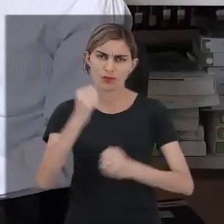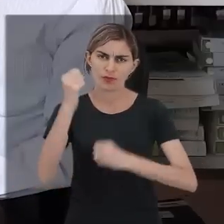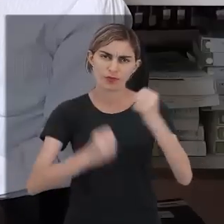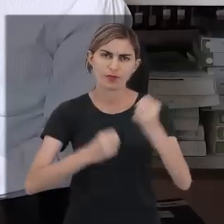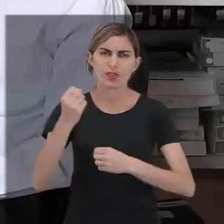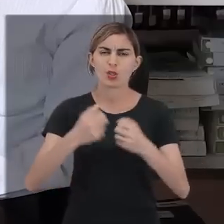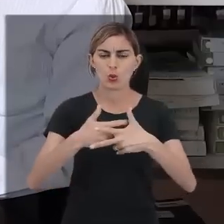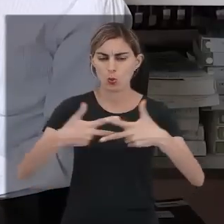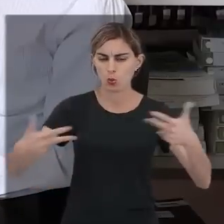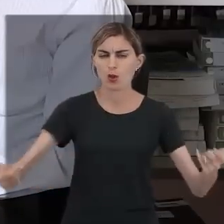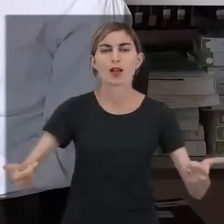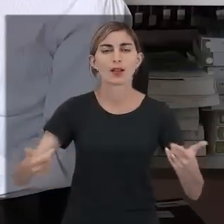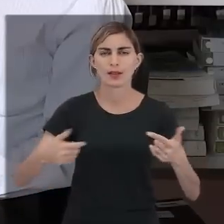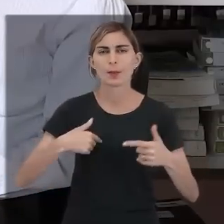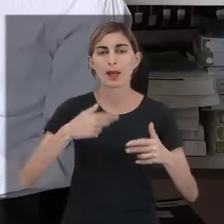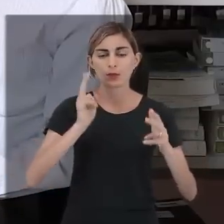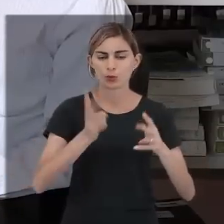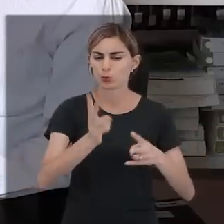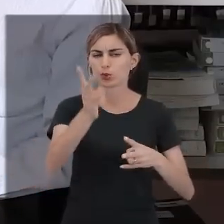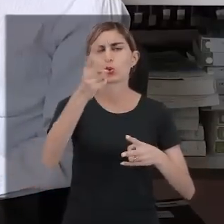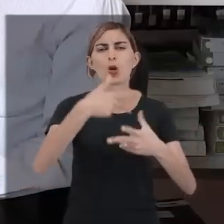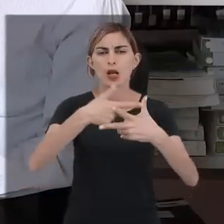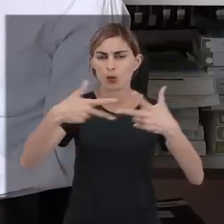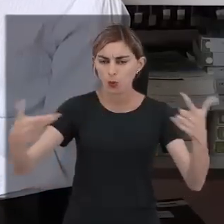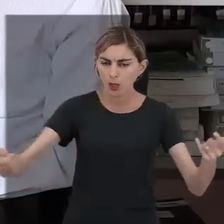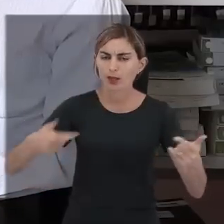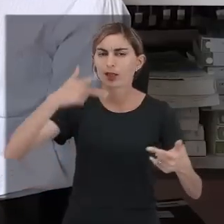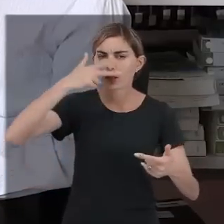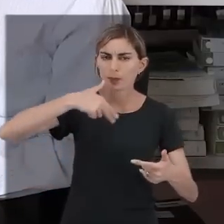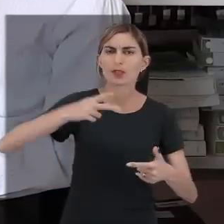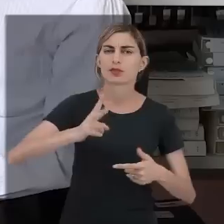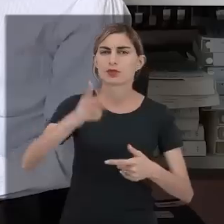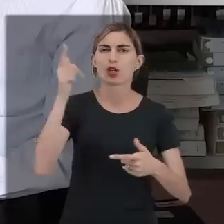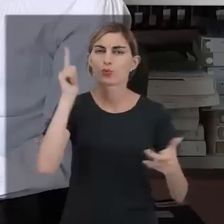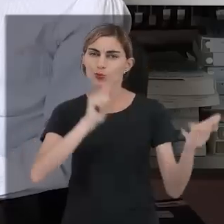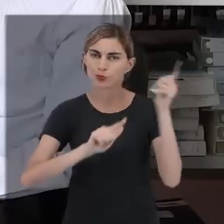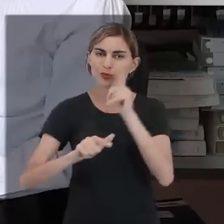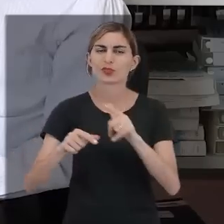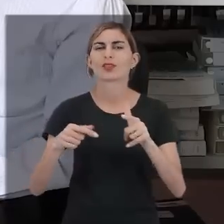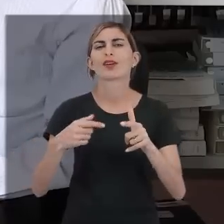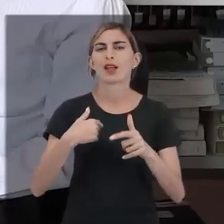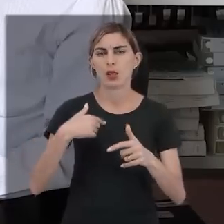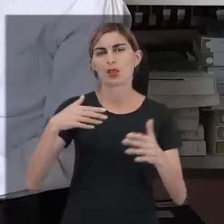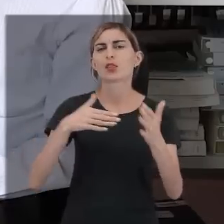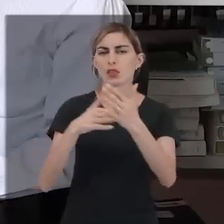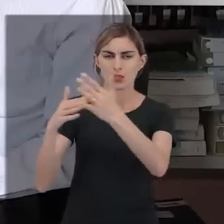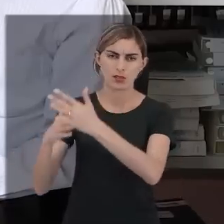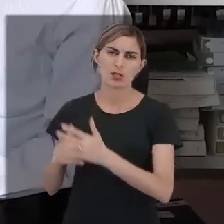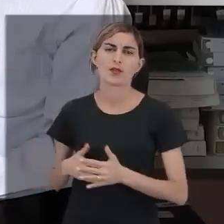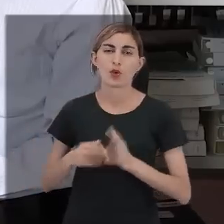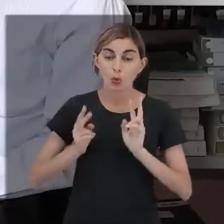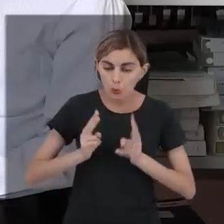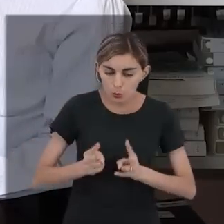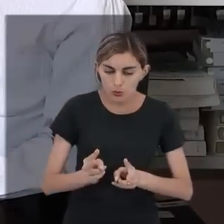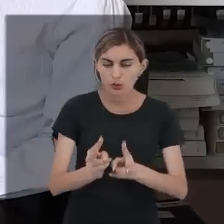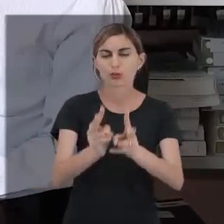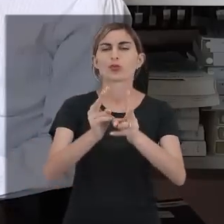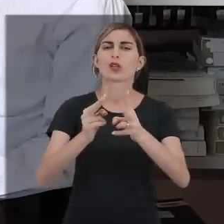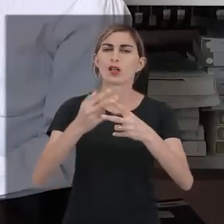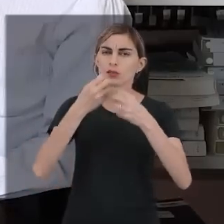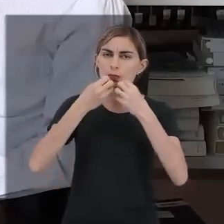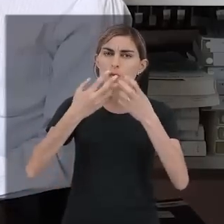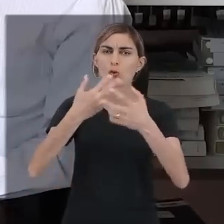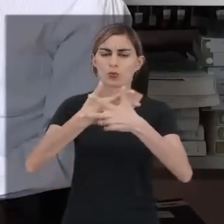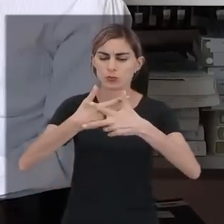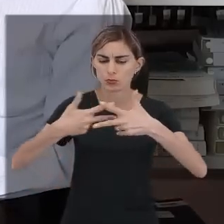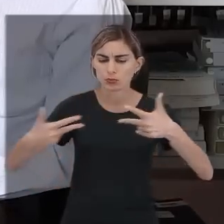com alta qualidade, mas manter os níveis de qualidade já conquistados. Isso é o maior desafio, é dar continuidade ao programa,